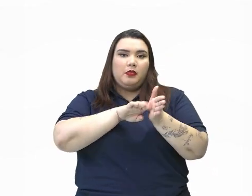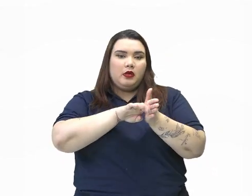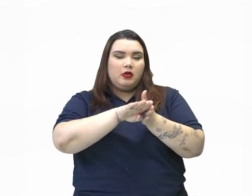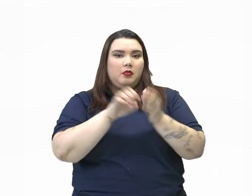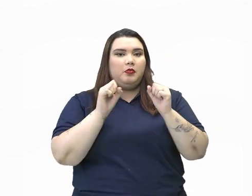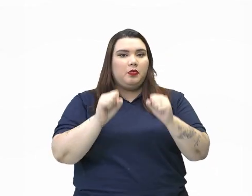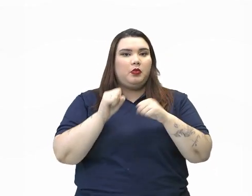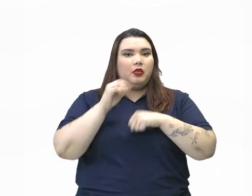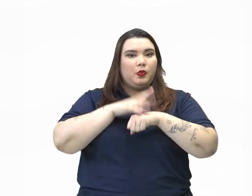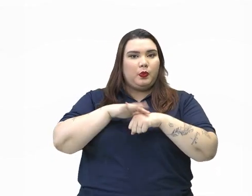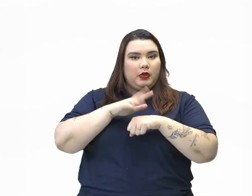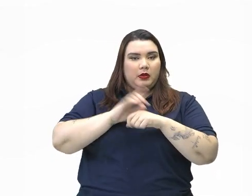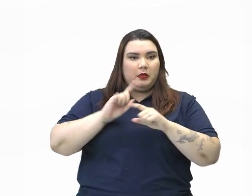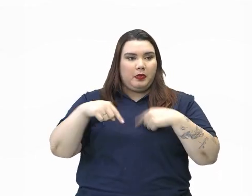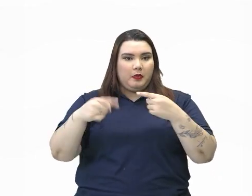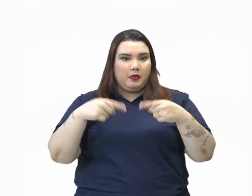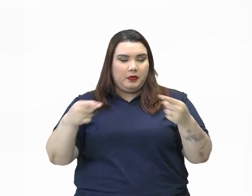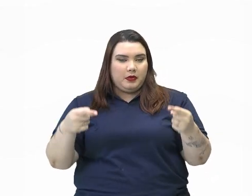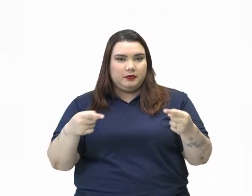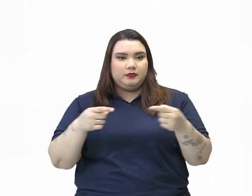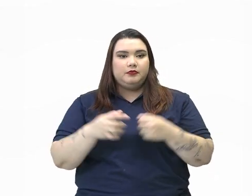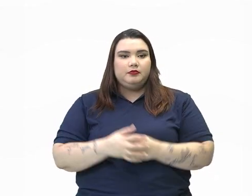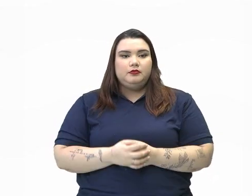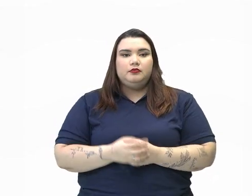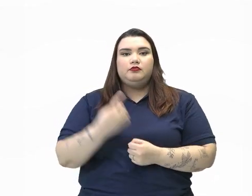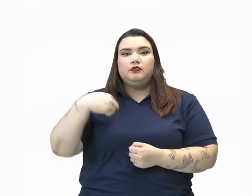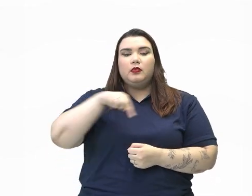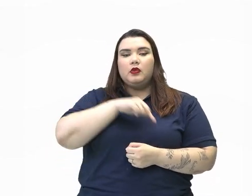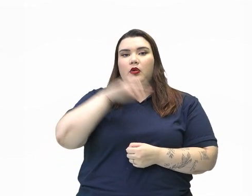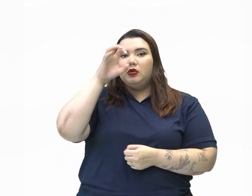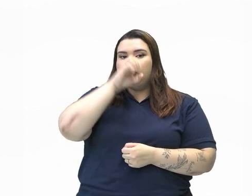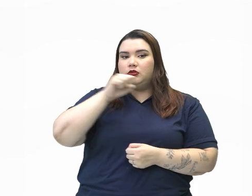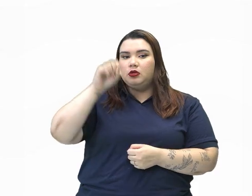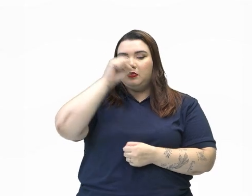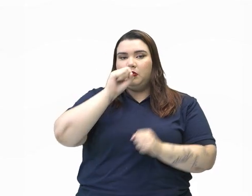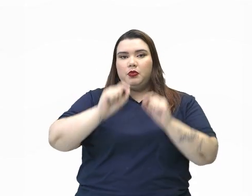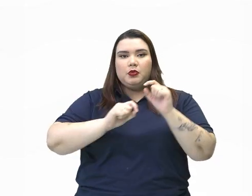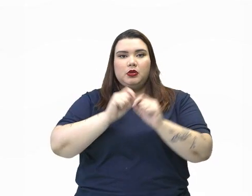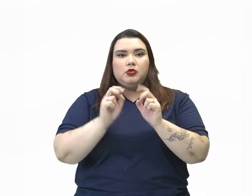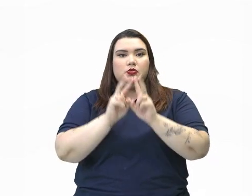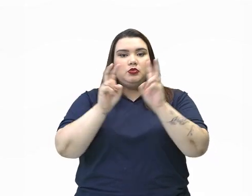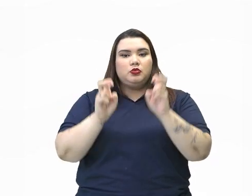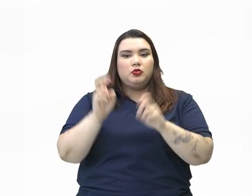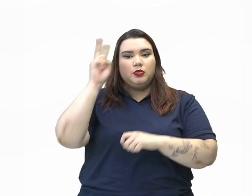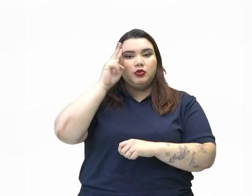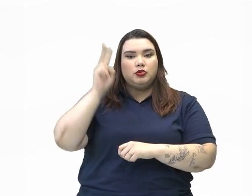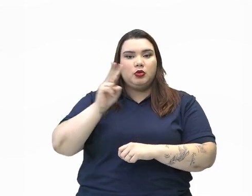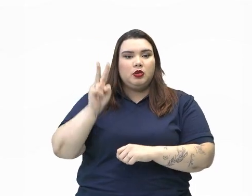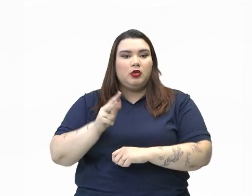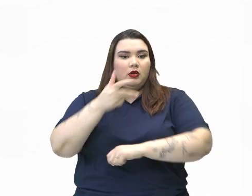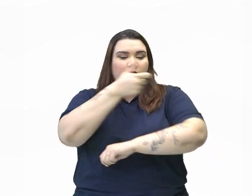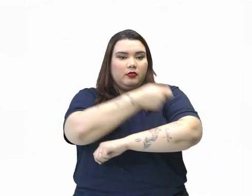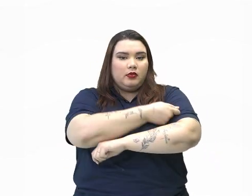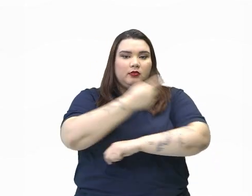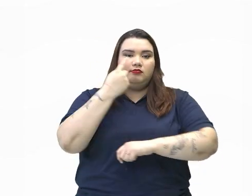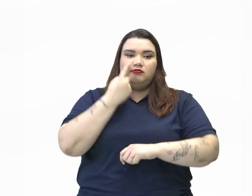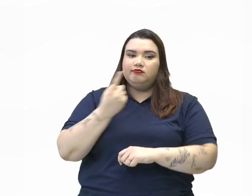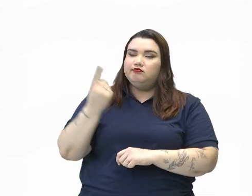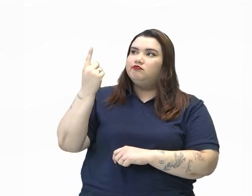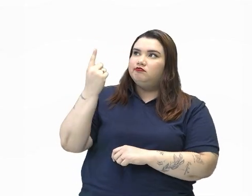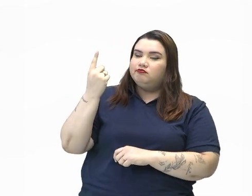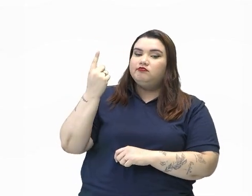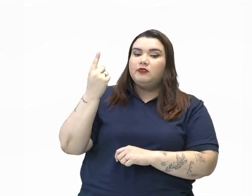poderiam causar doenças. E aí, o que a gente aprende sobre a história das vacinas? Vamos relembrar, né? A primeira